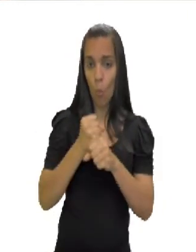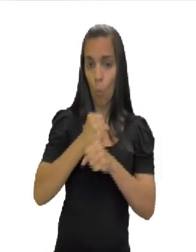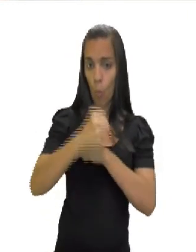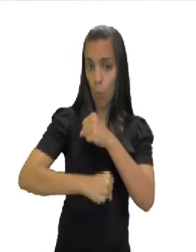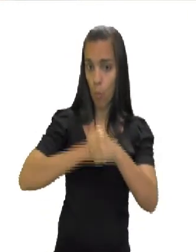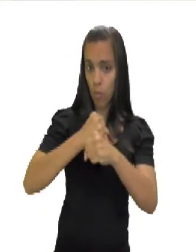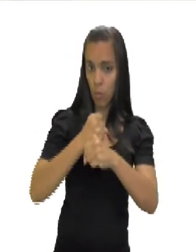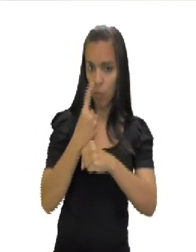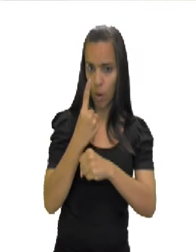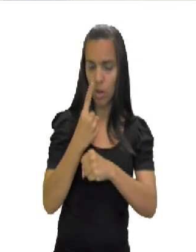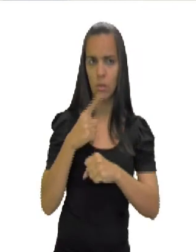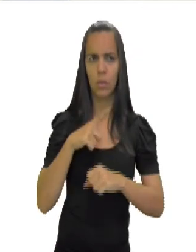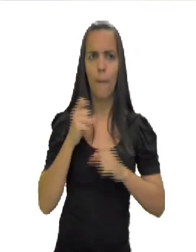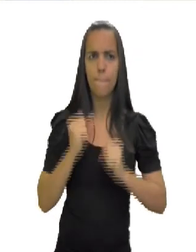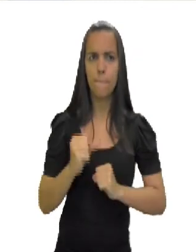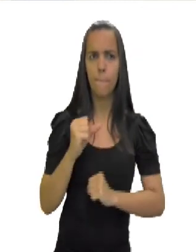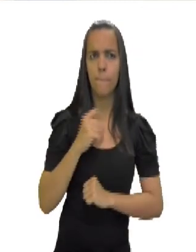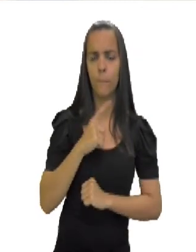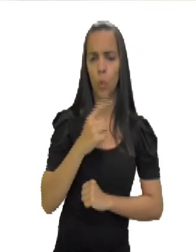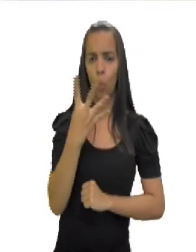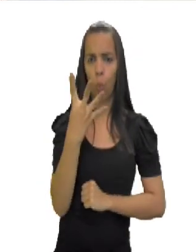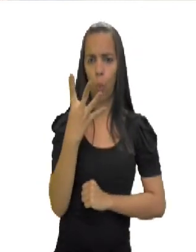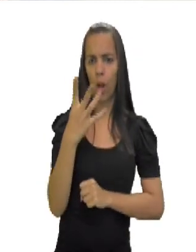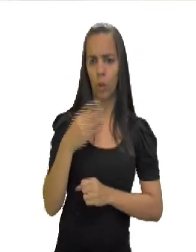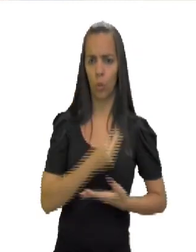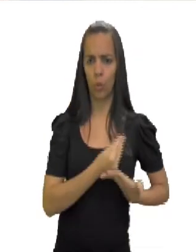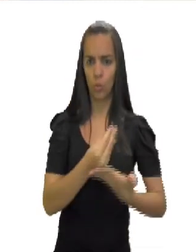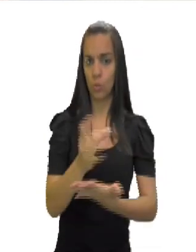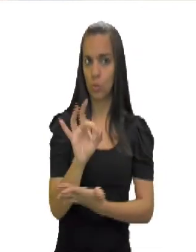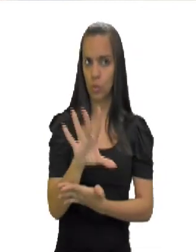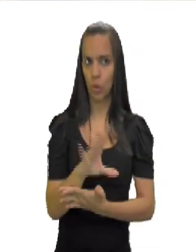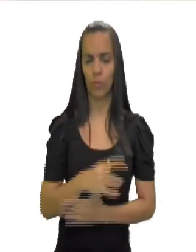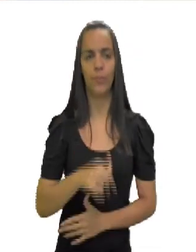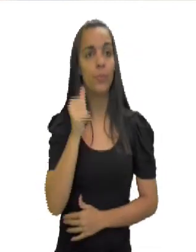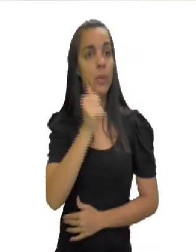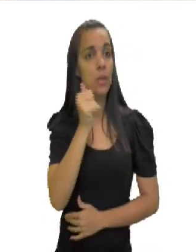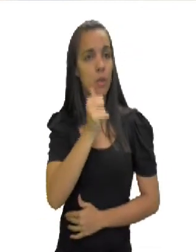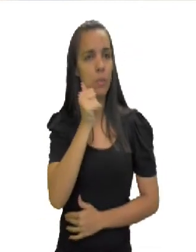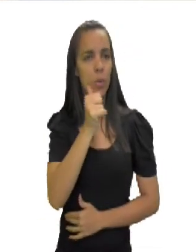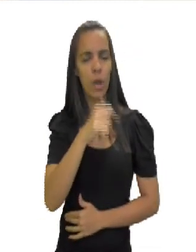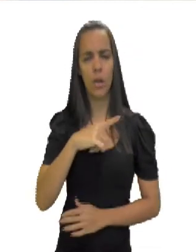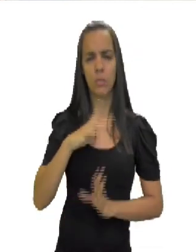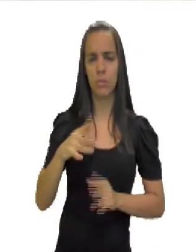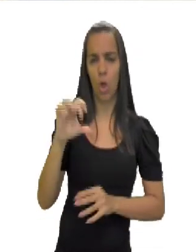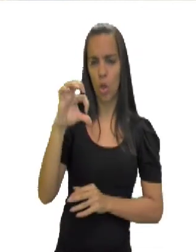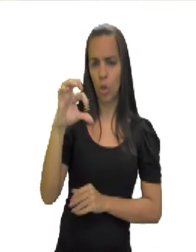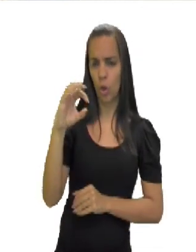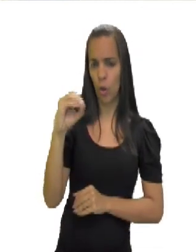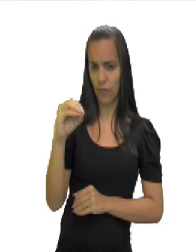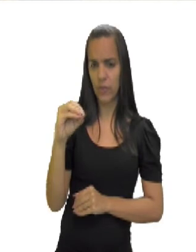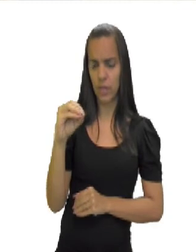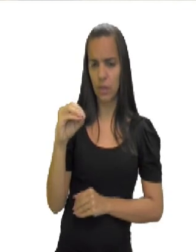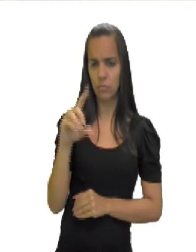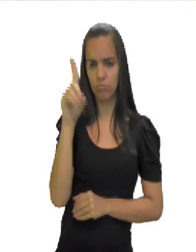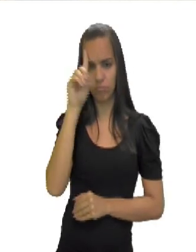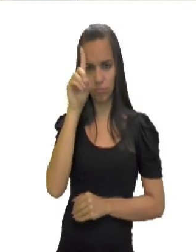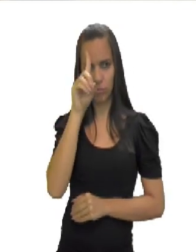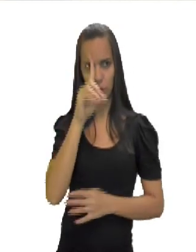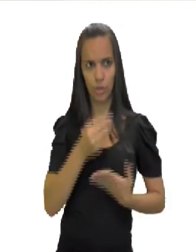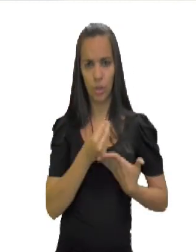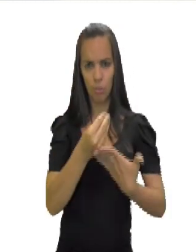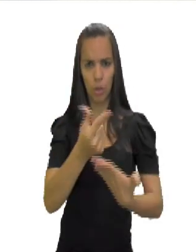ano. E as mulheres devem esperar 90 dias entre uma doação e